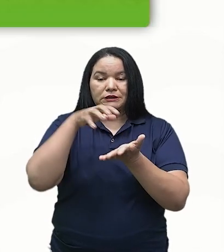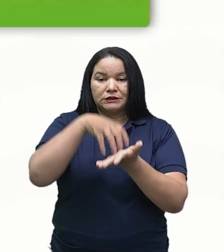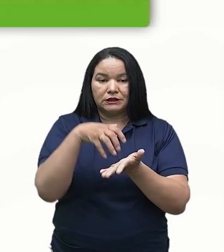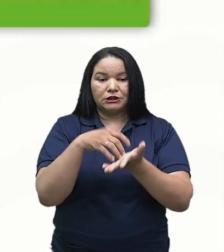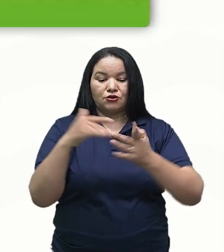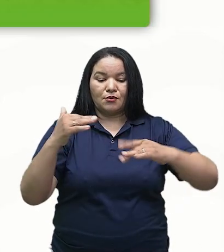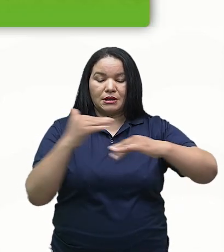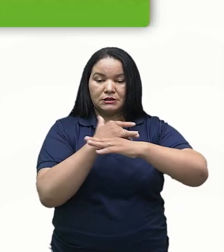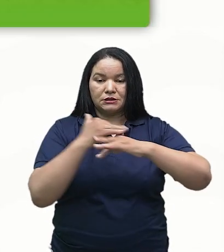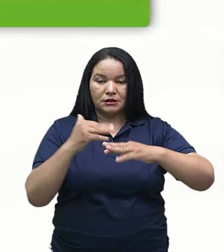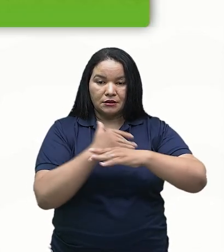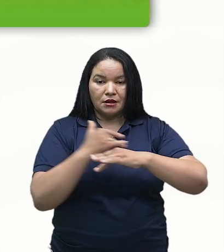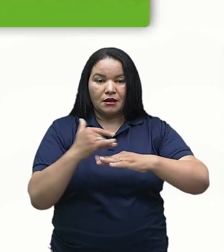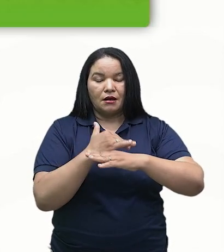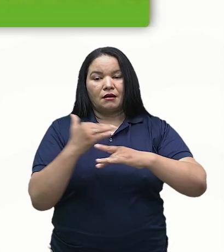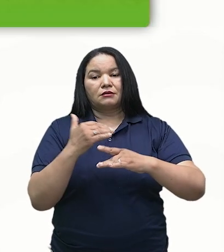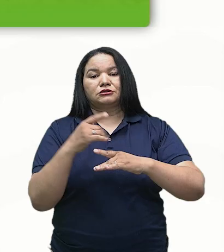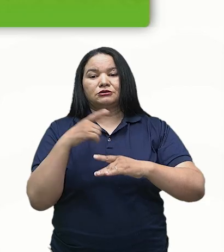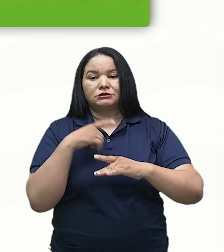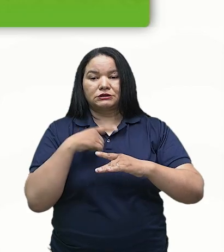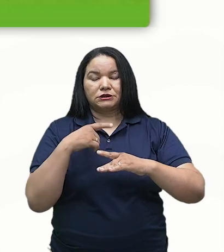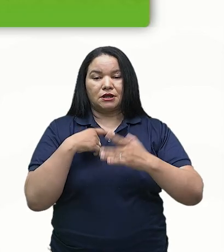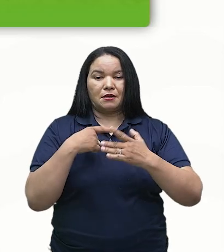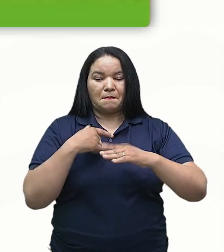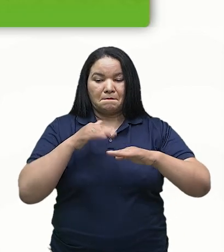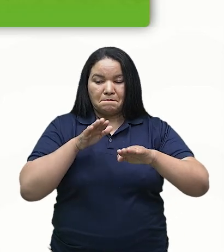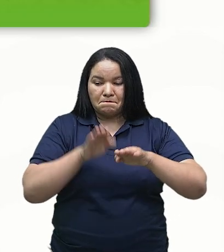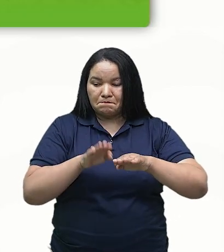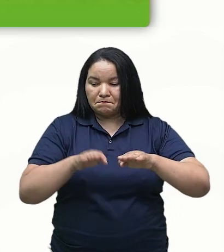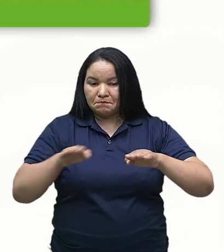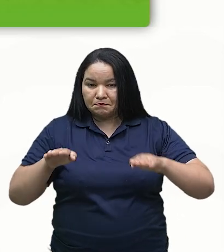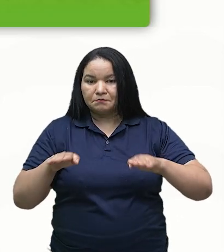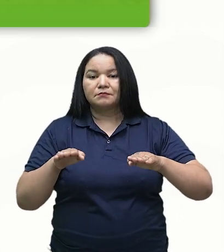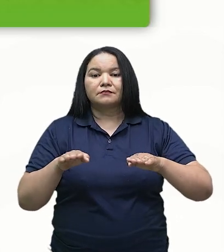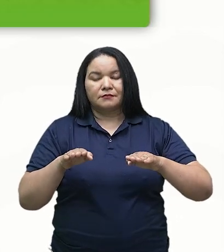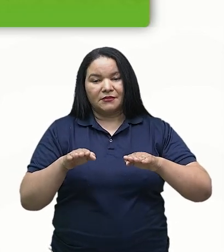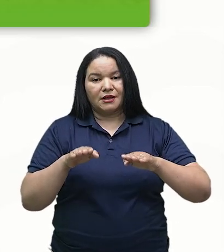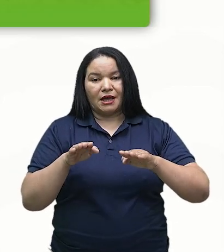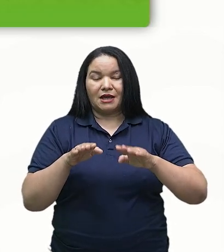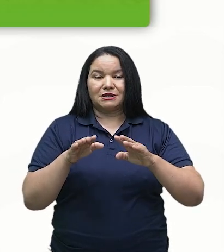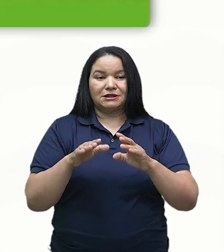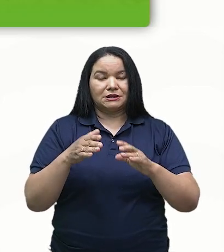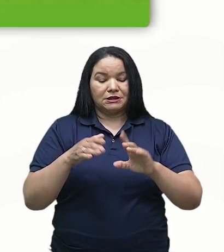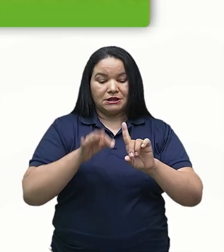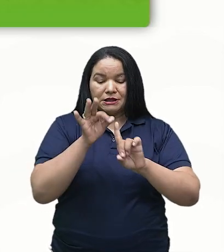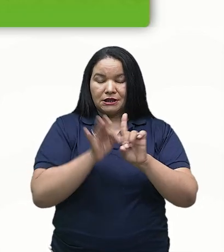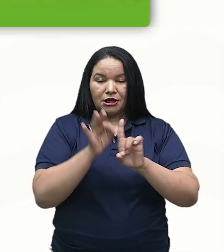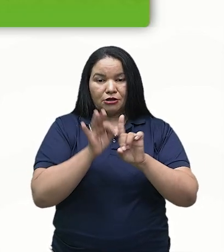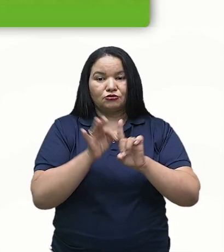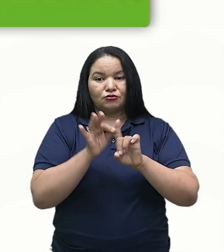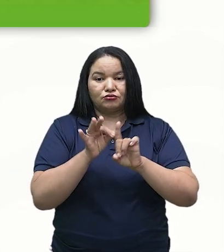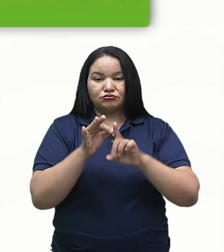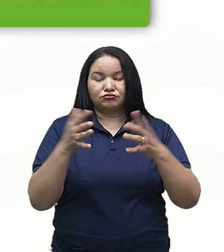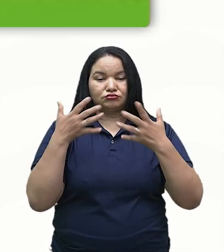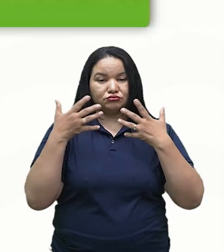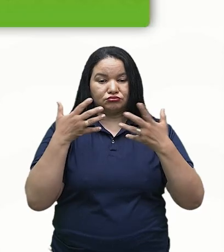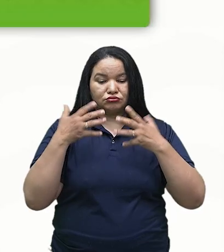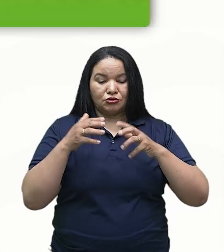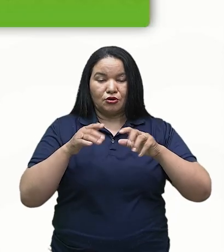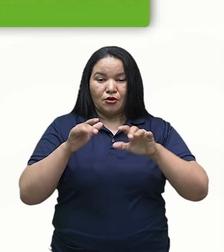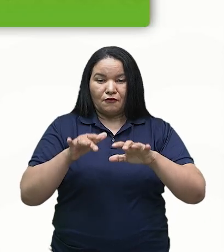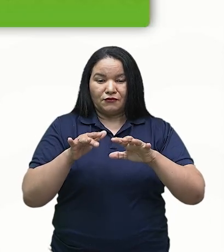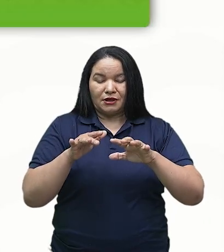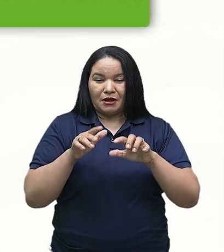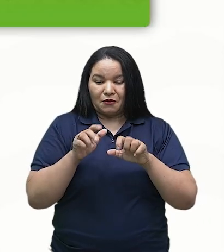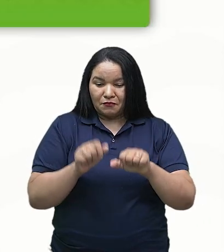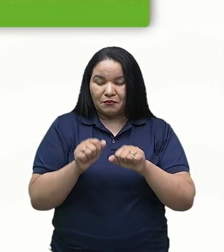há cidade, mais cimento, concreto, é onde ocorre a maior retenção desse calor, ou seja, ele não consegue ser dissipado, ele